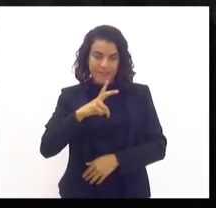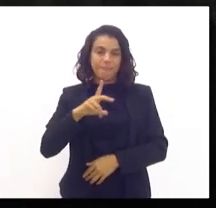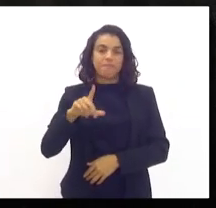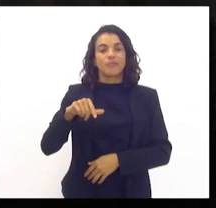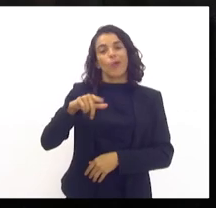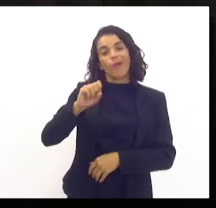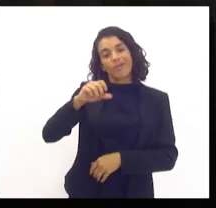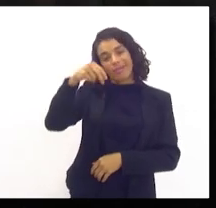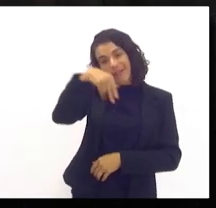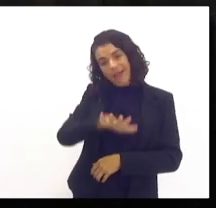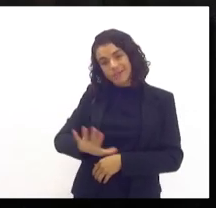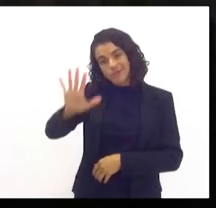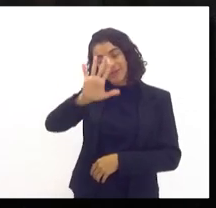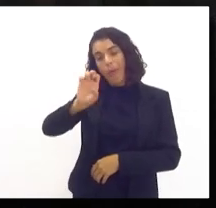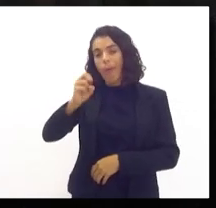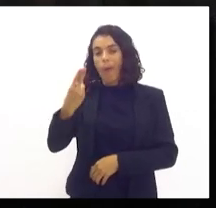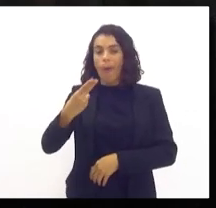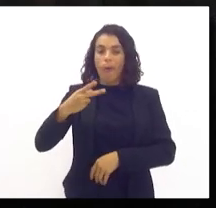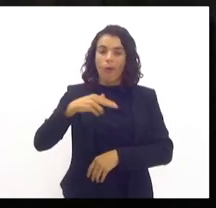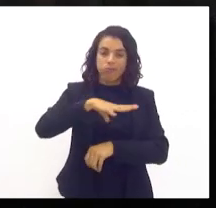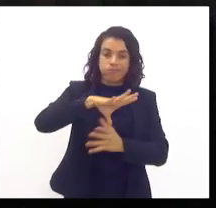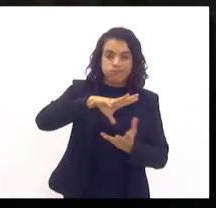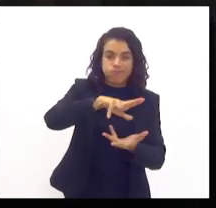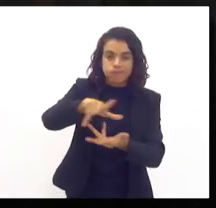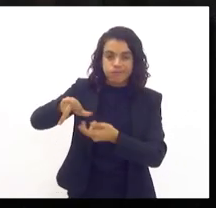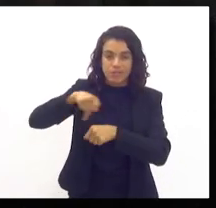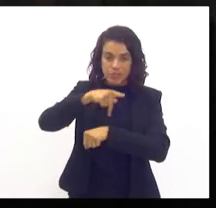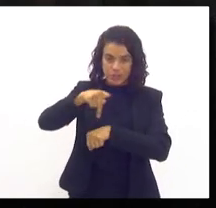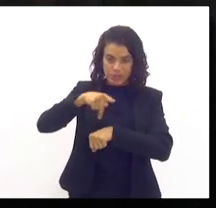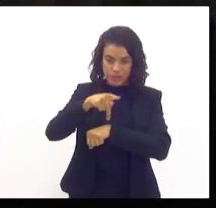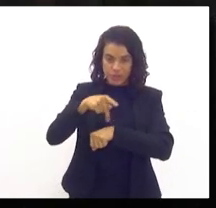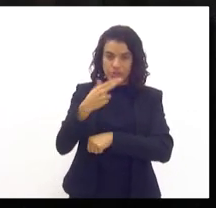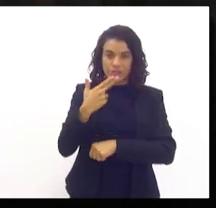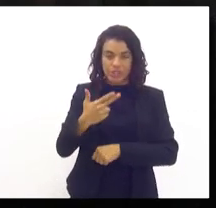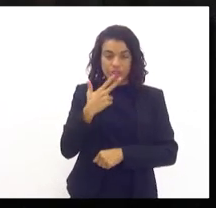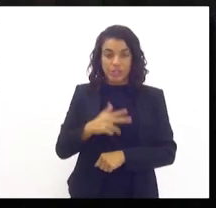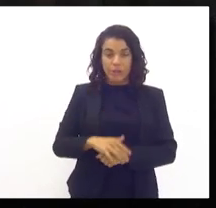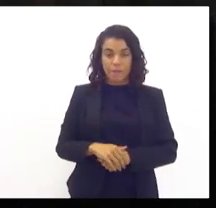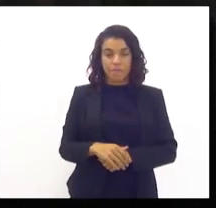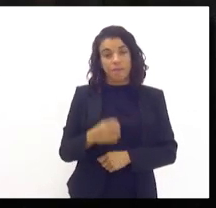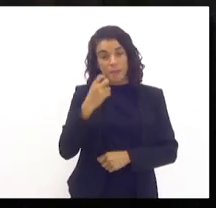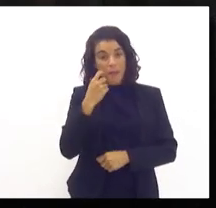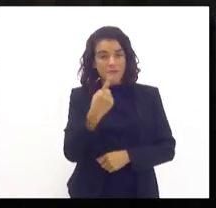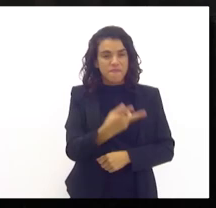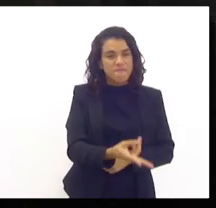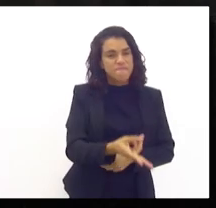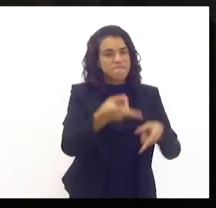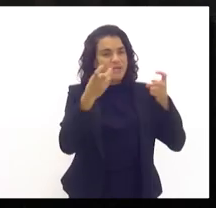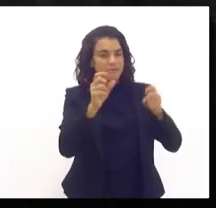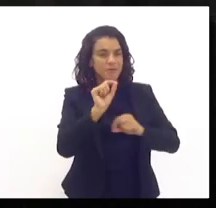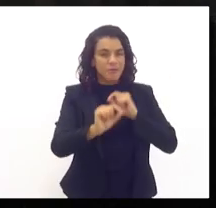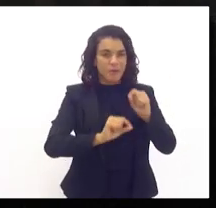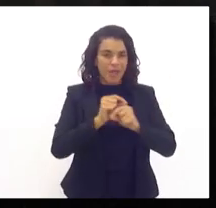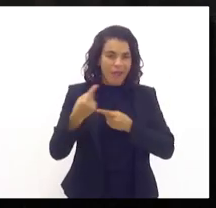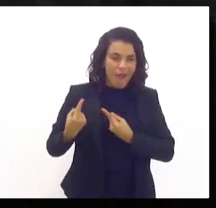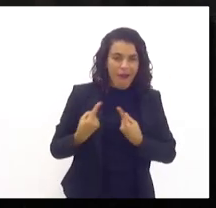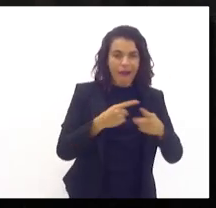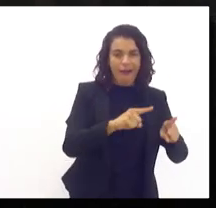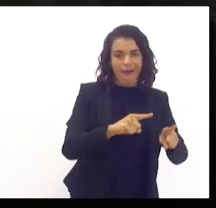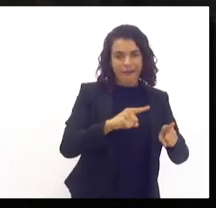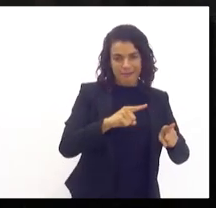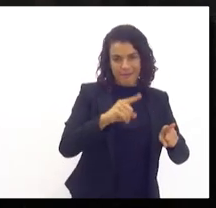ou estrangeiras. Vemos, então, que o entreguismo antinacionalista e contra o